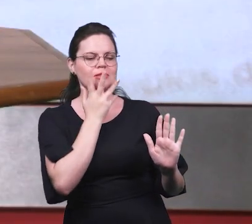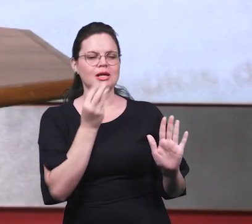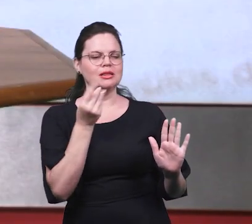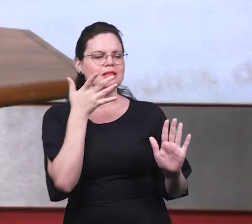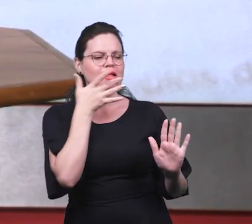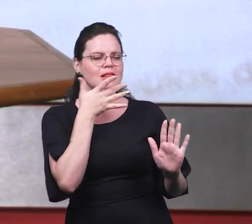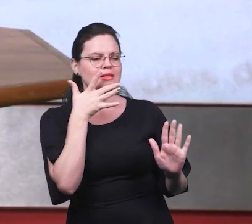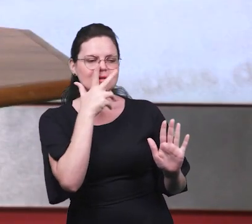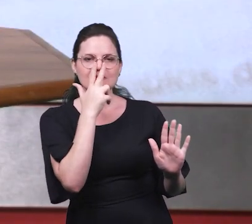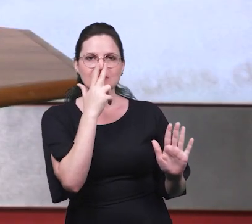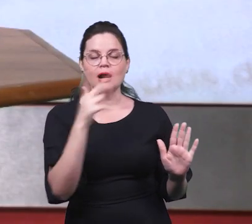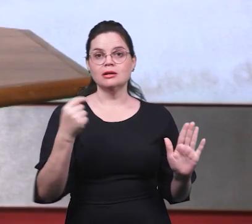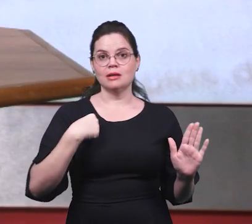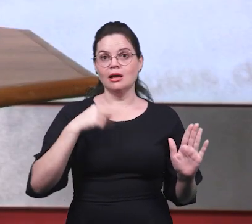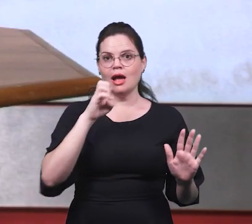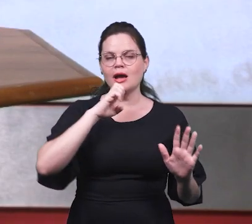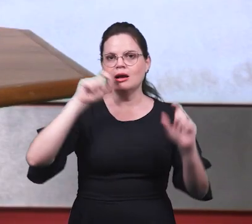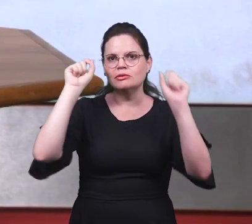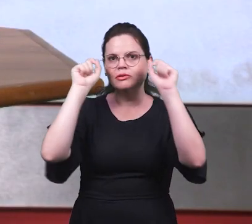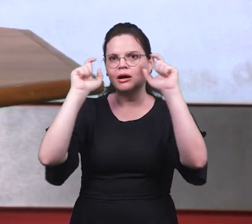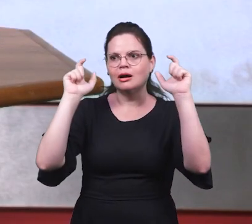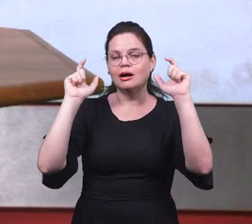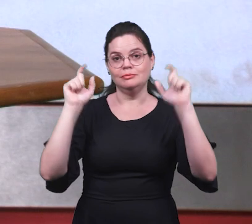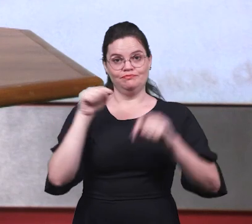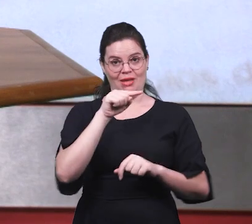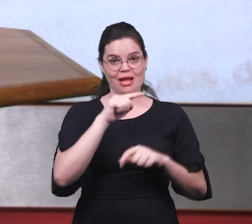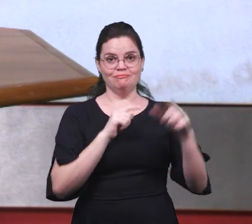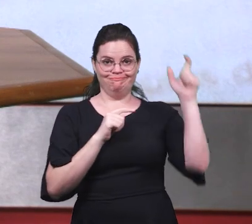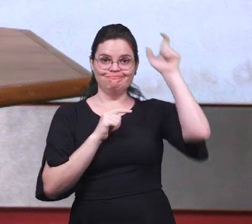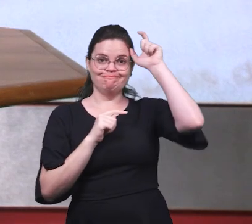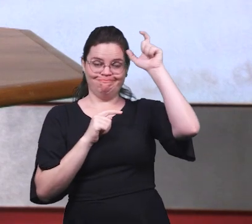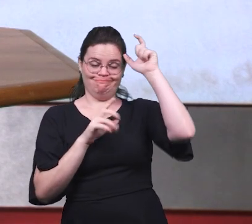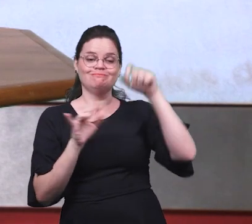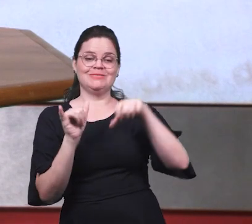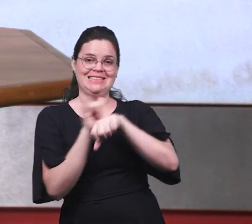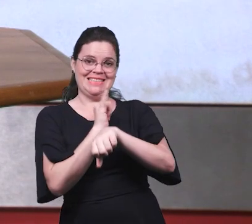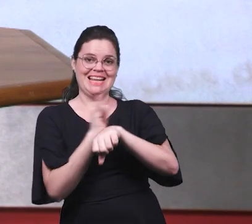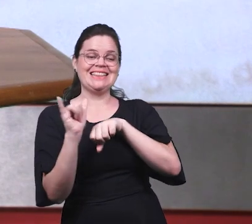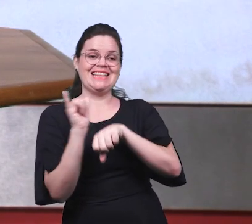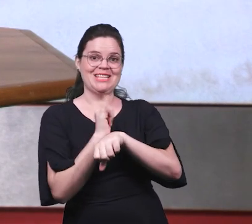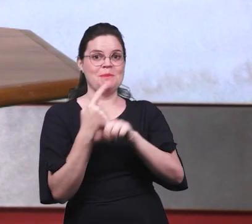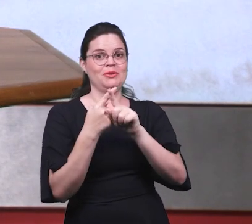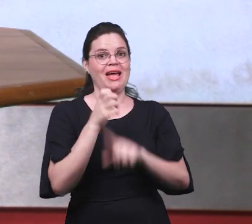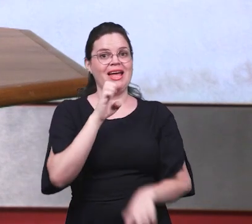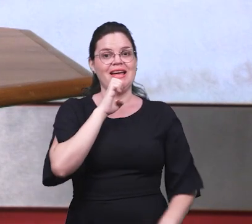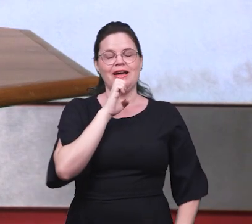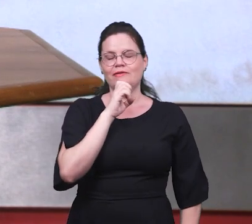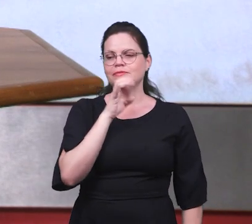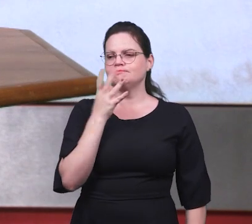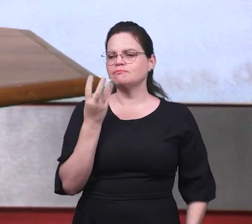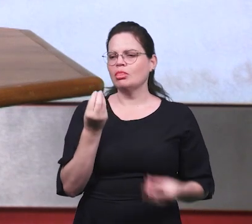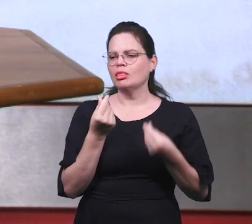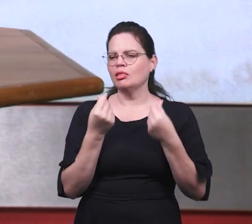A estratégia do tentador deu resultados. Depois que Adão e Eva escolheram comer do